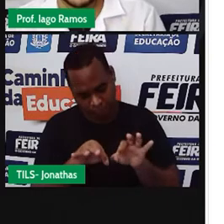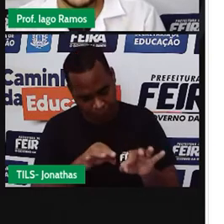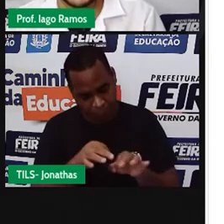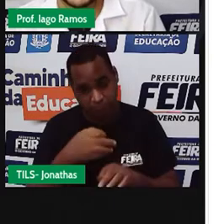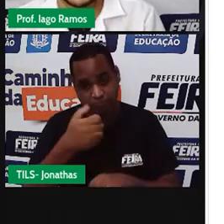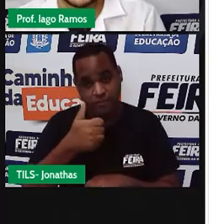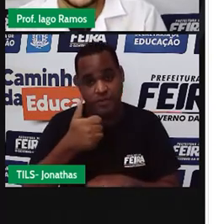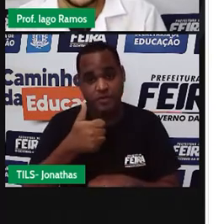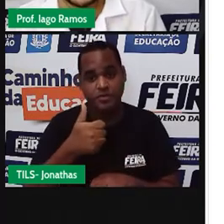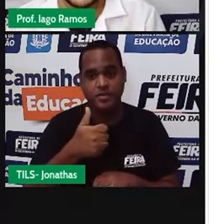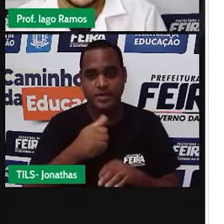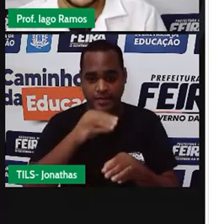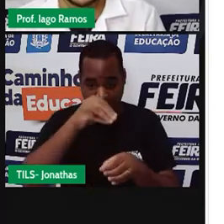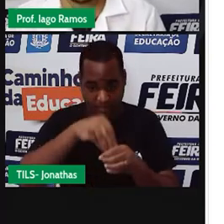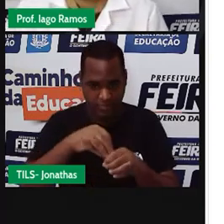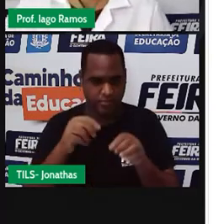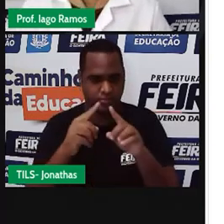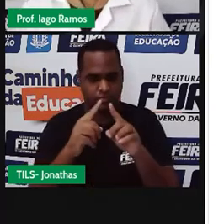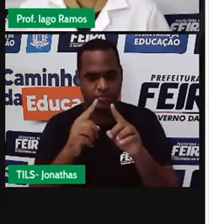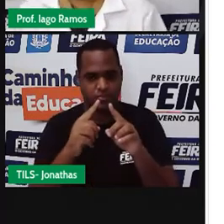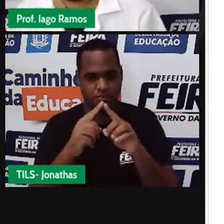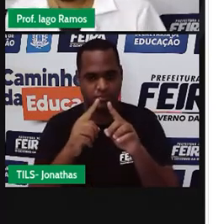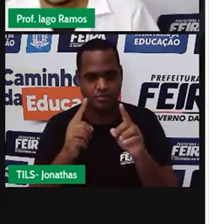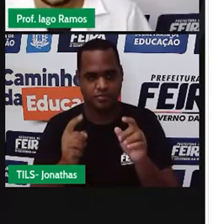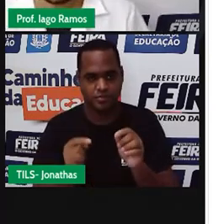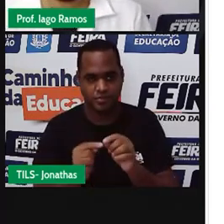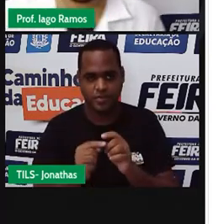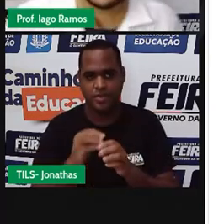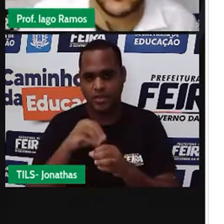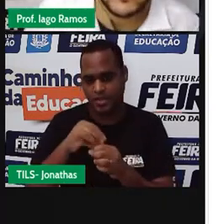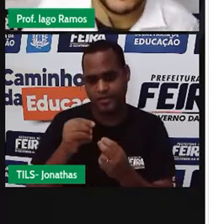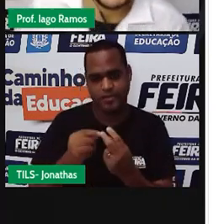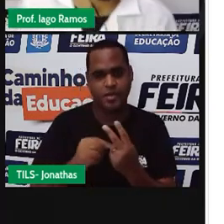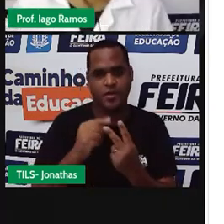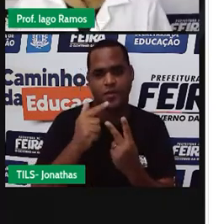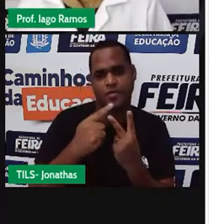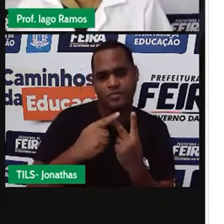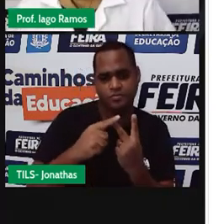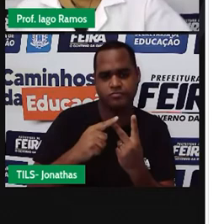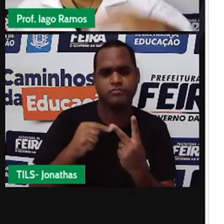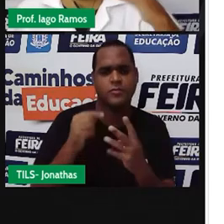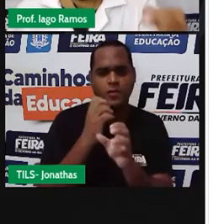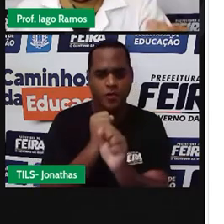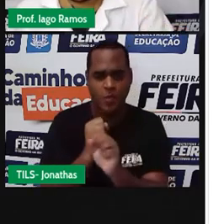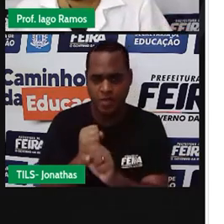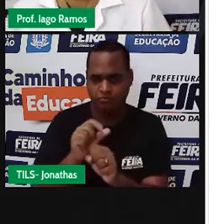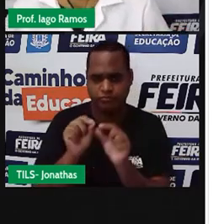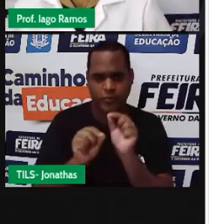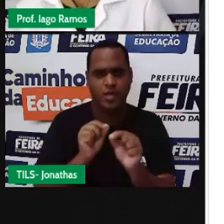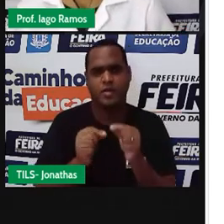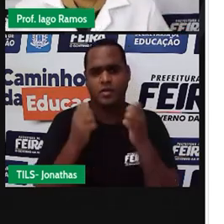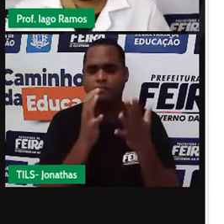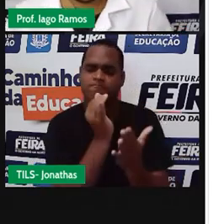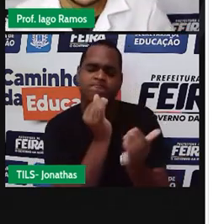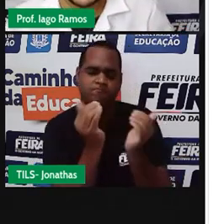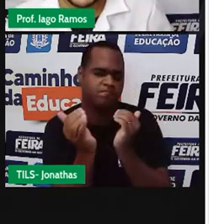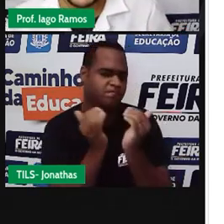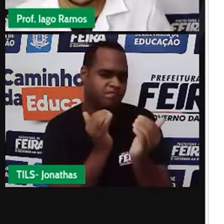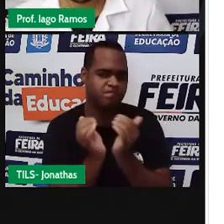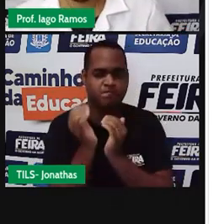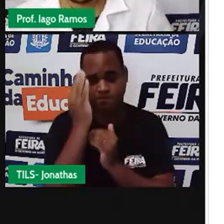dentro desses parênteses tem raízes quadradas como é que calcula a raiz quadrada por exemplo